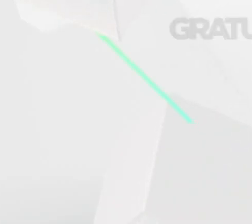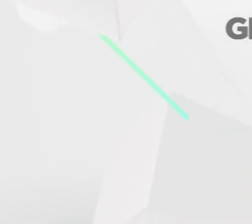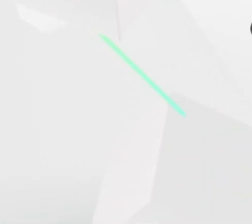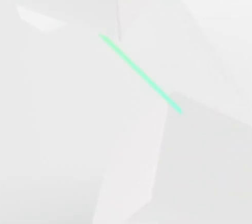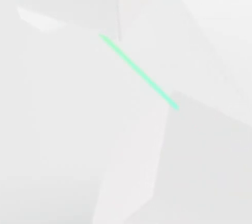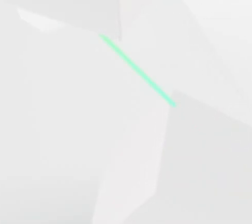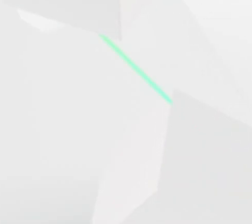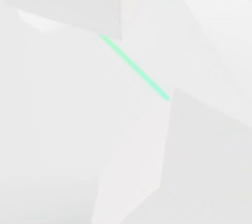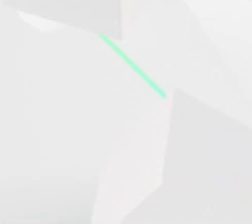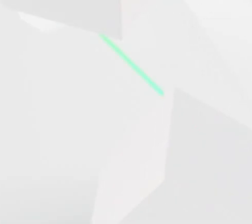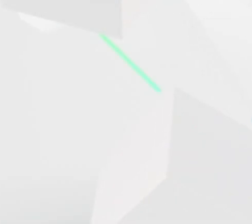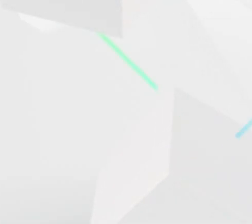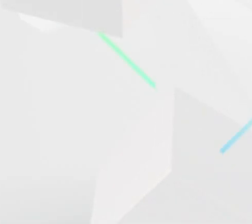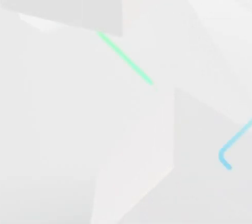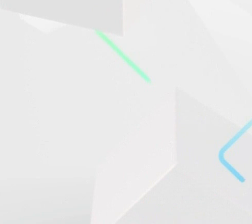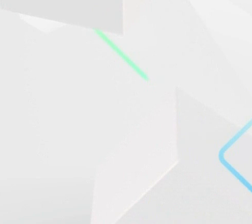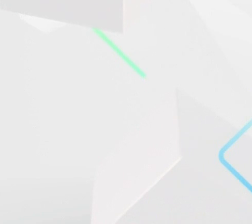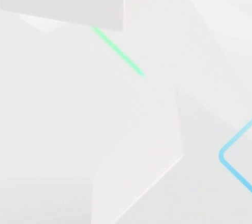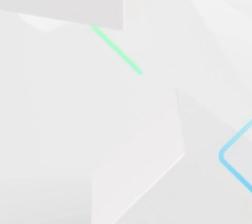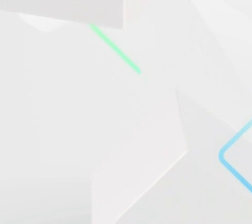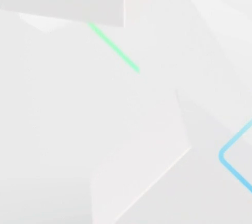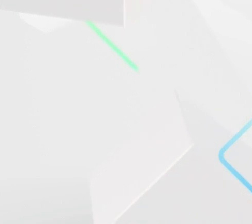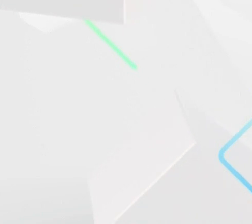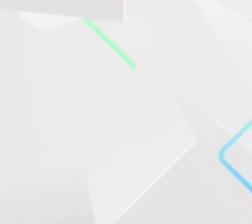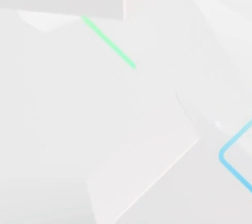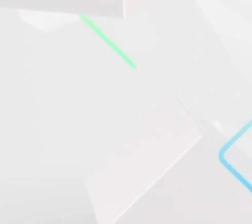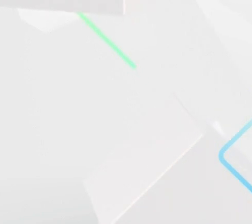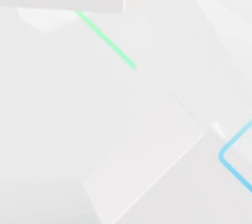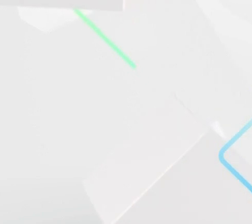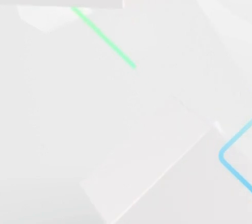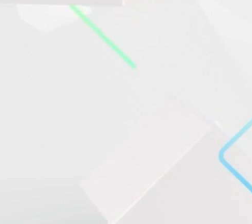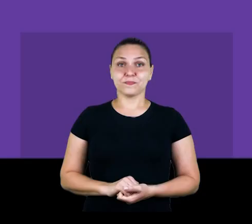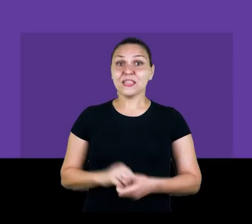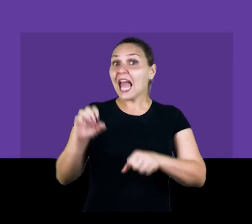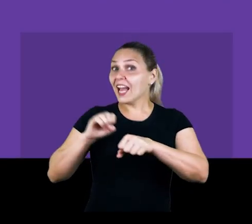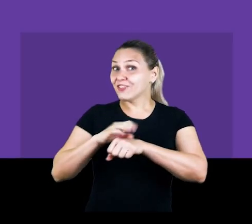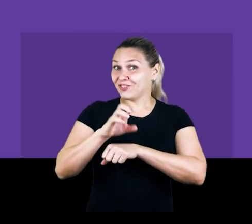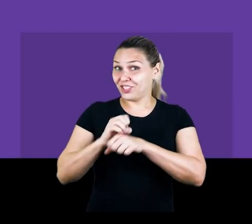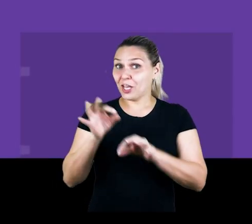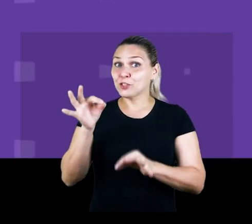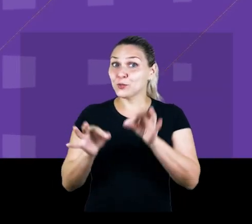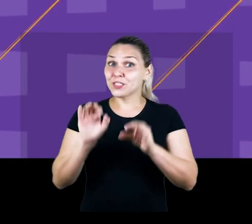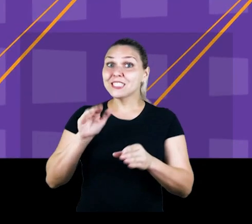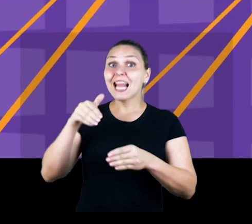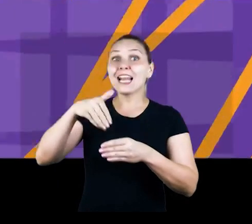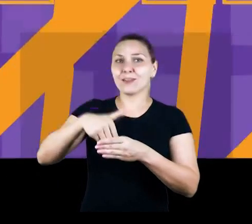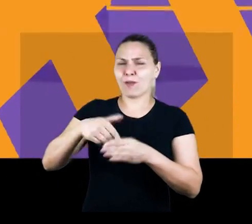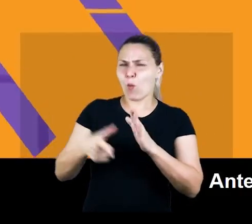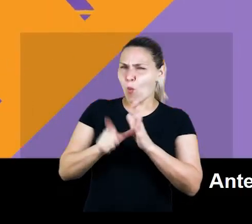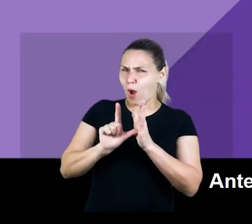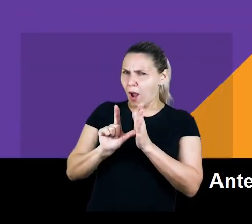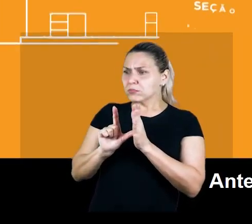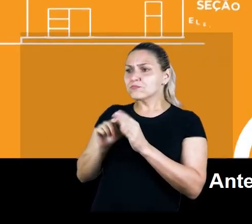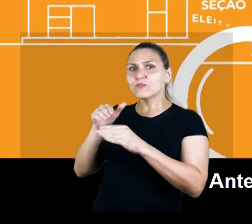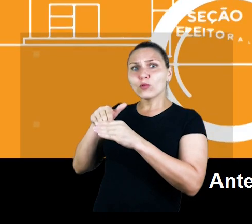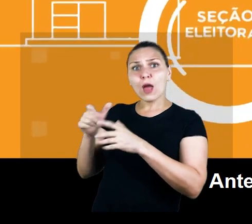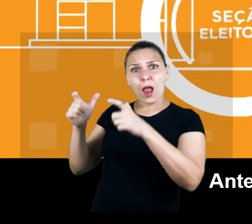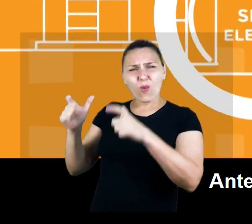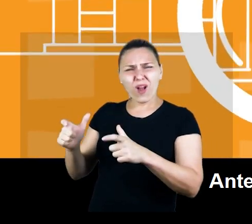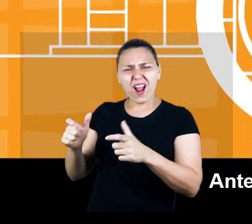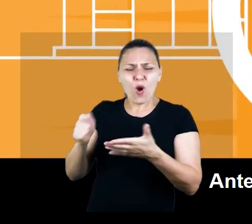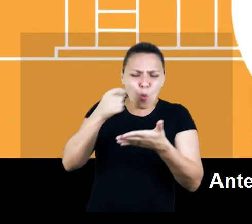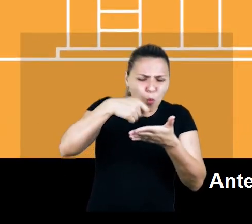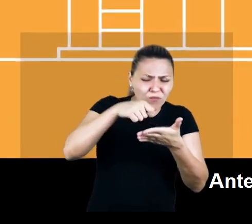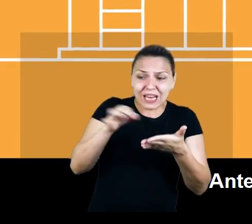Interrompemos nossa programação para a exibição da propaganda eleitoral gratuita. Dicas da Justiça Eleitoral. Antes de votar,